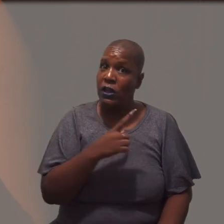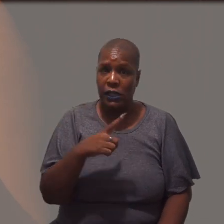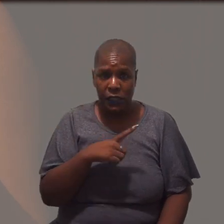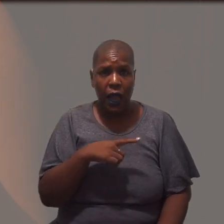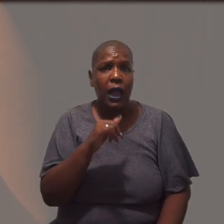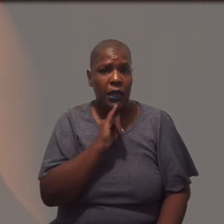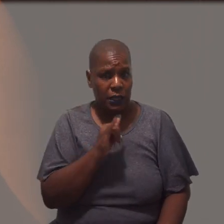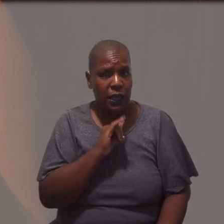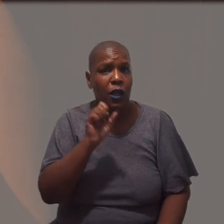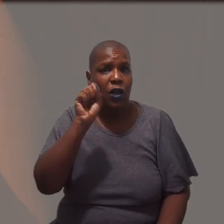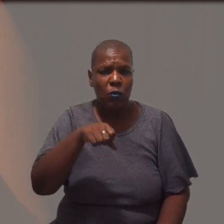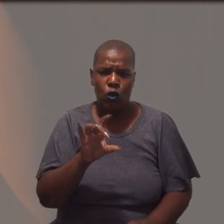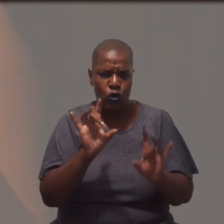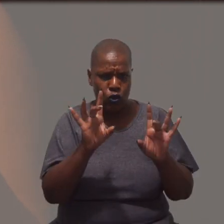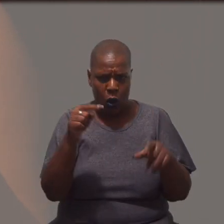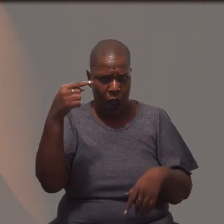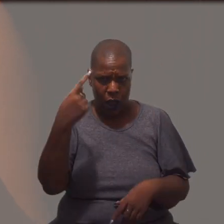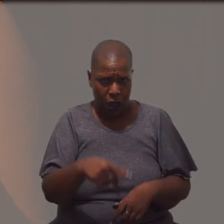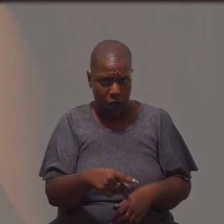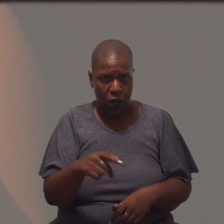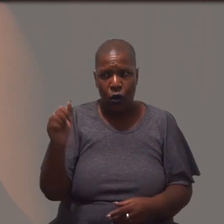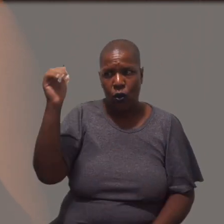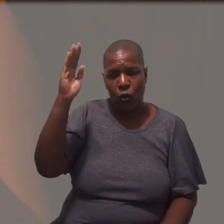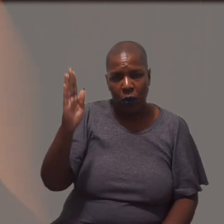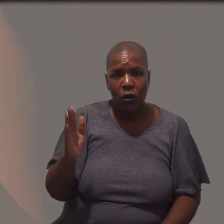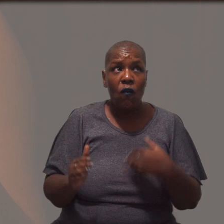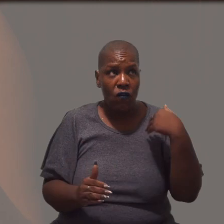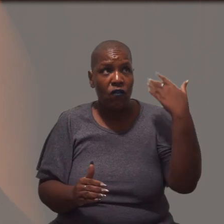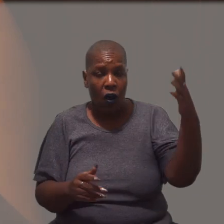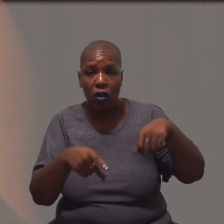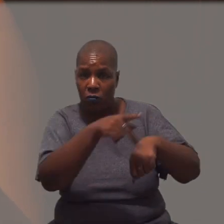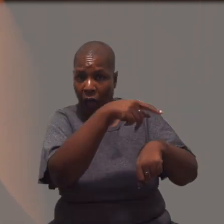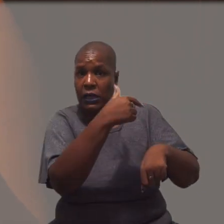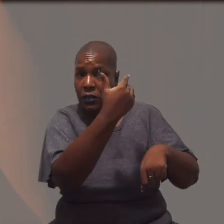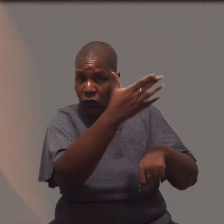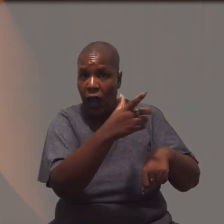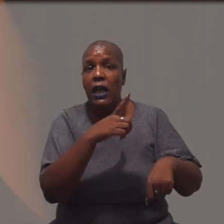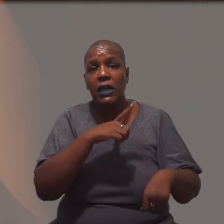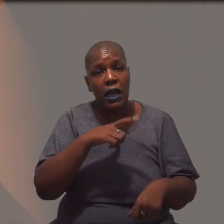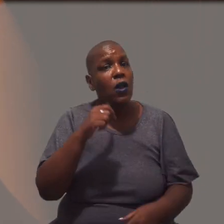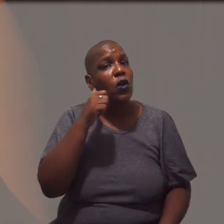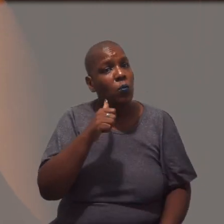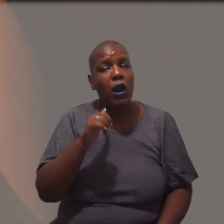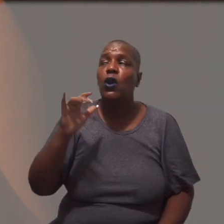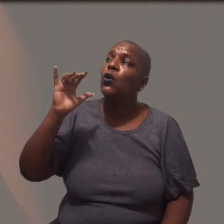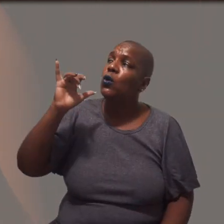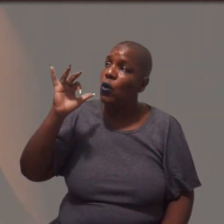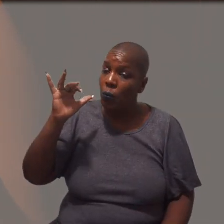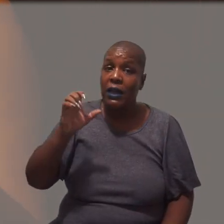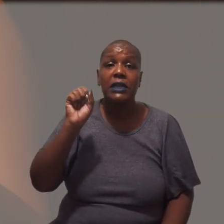nós temos exemplos aí, não só aqui no Brasil, mas fora também, de mulheres que estão em evidência